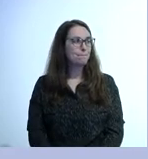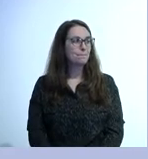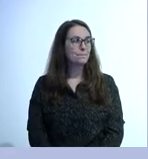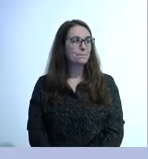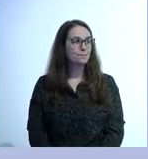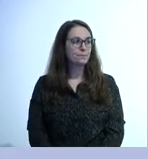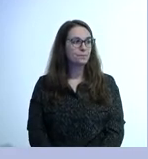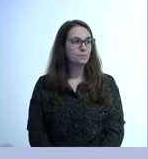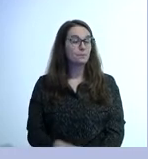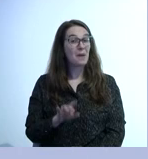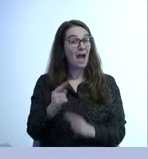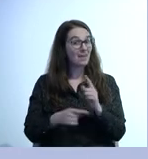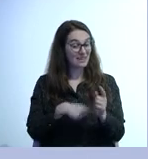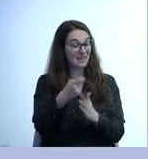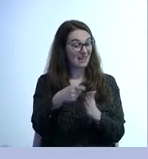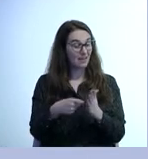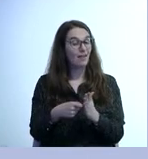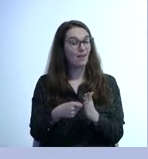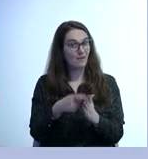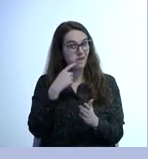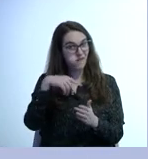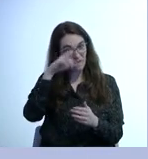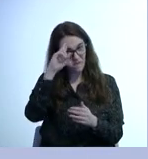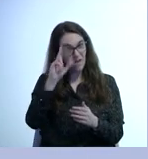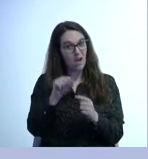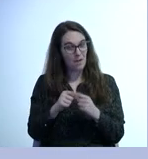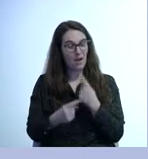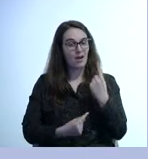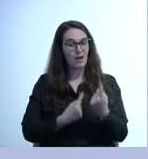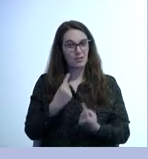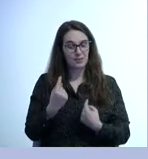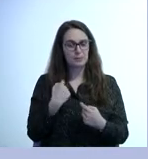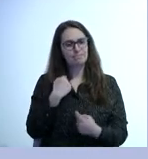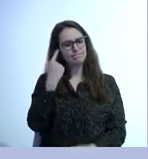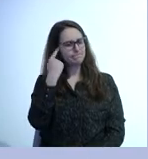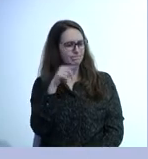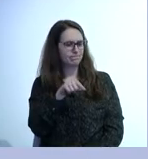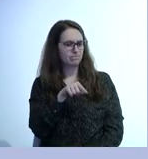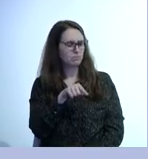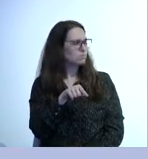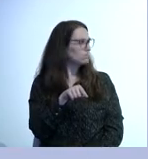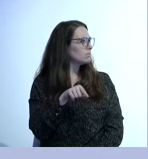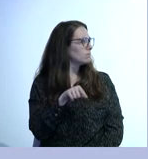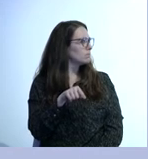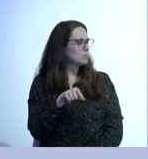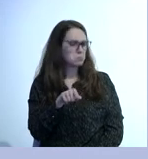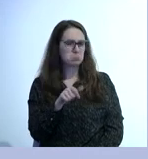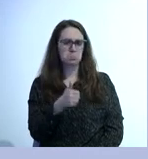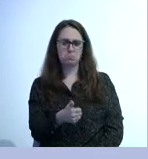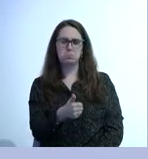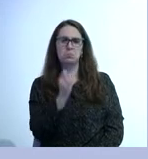Mas o esquiço também engana muito. Muitas vezes pensa-se, isto é uma ótima